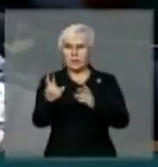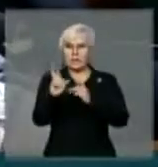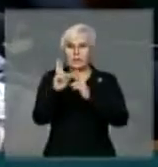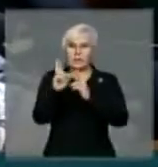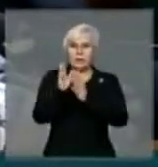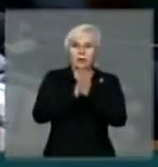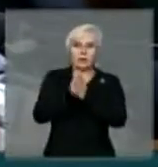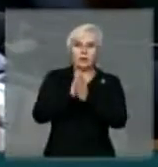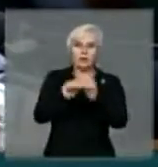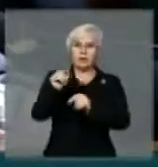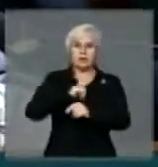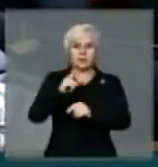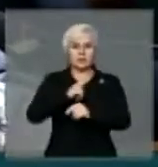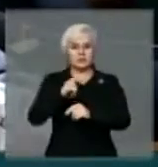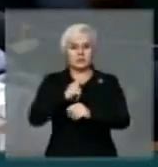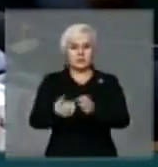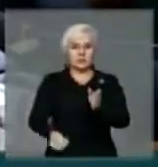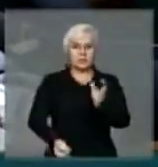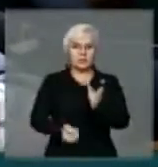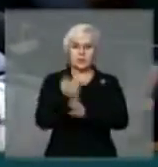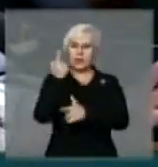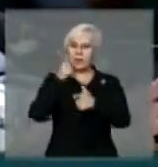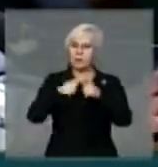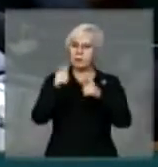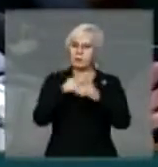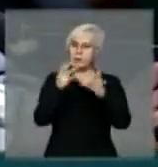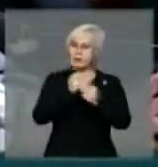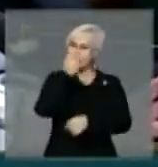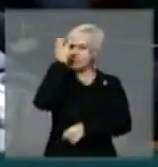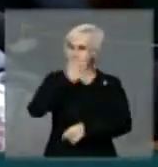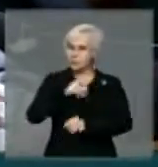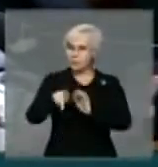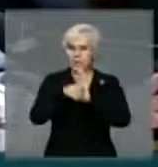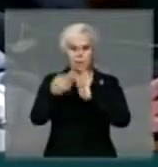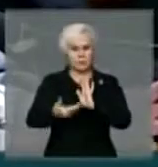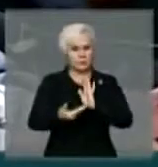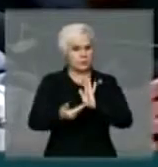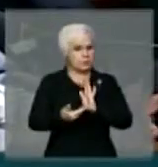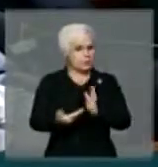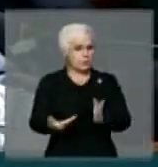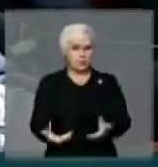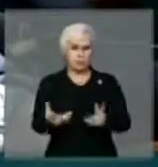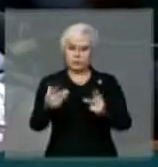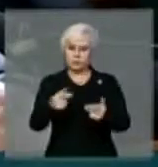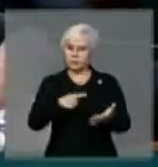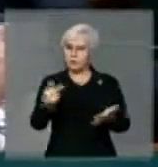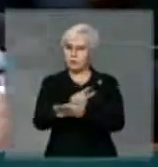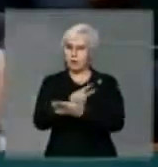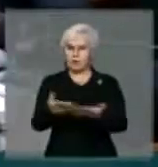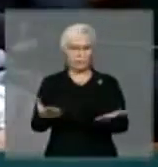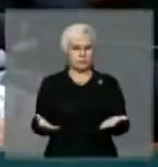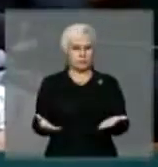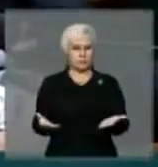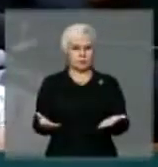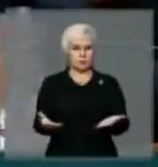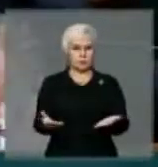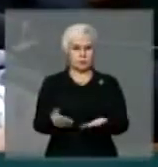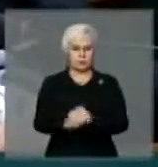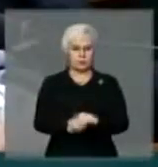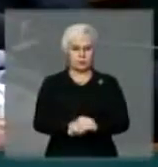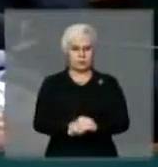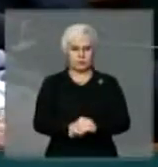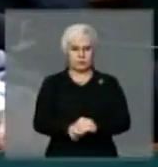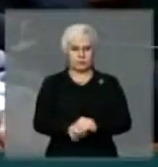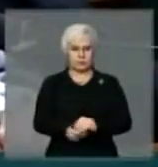expectativa de que fosse gerar uma crise tão violenta na casa como se gerou, e certamente a conjuntura